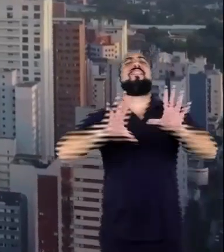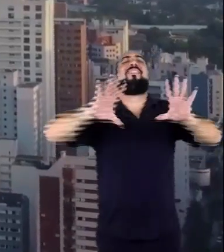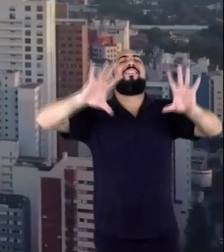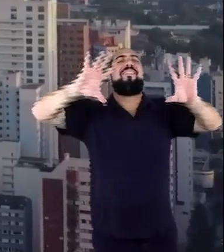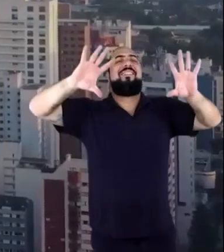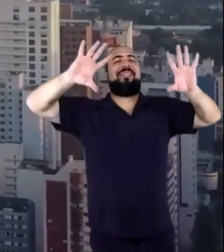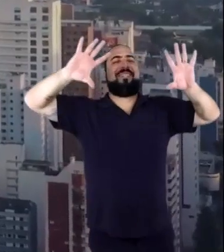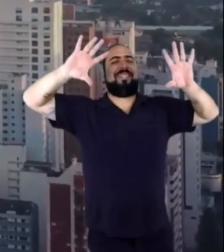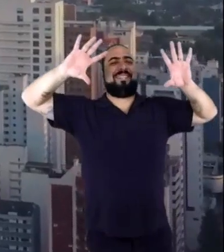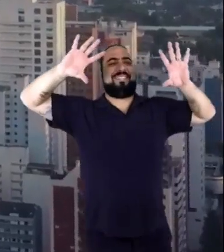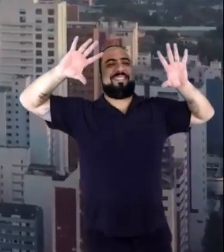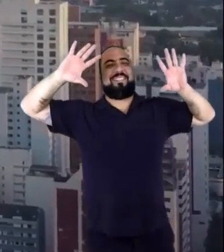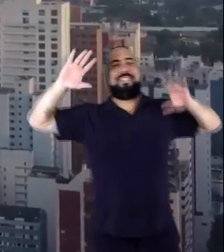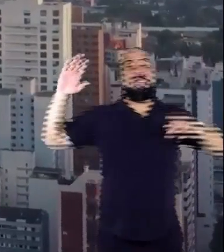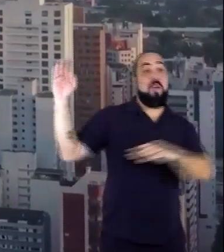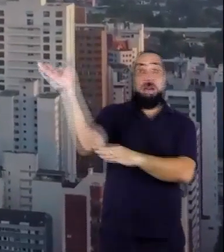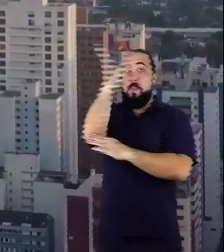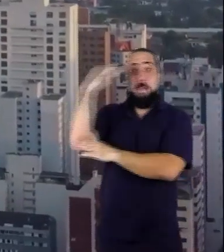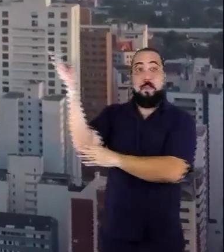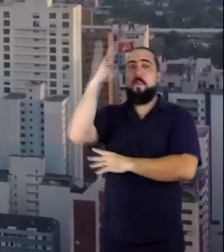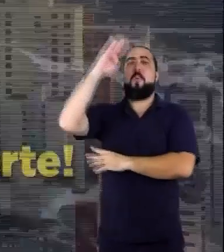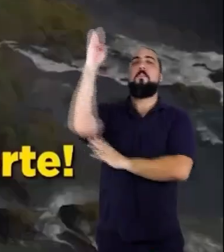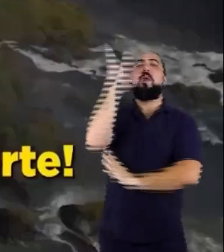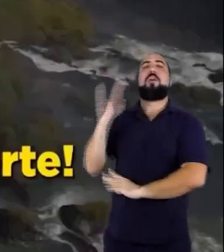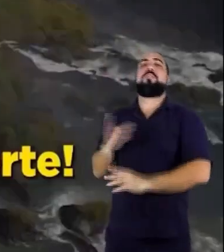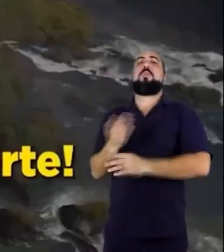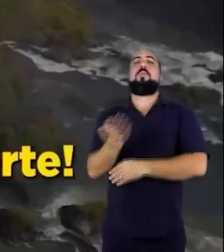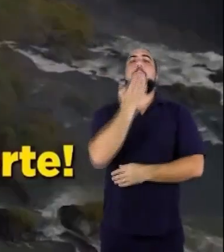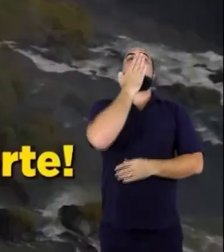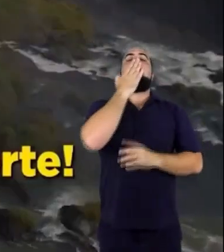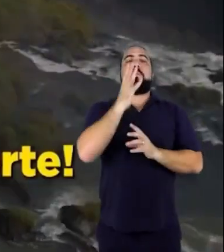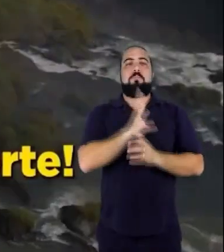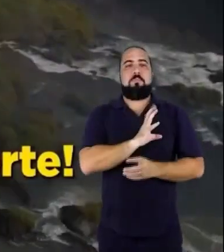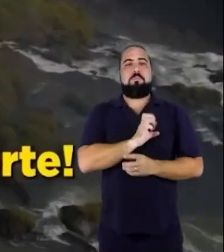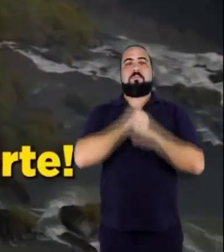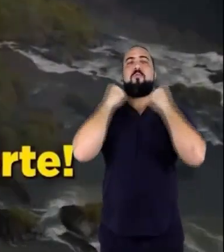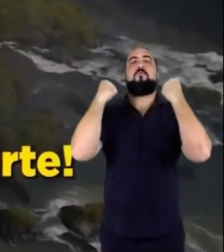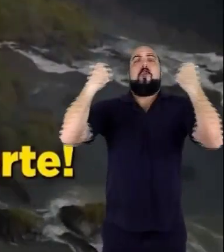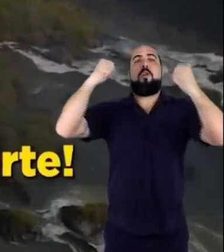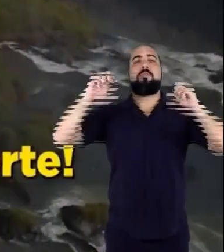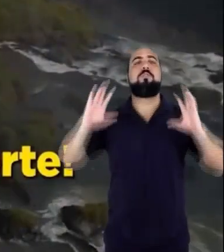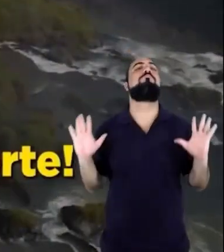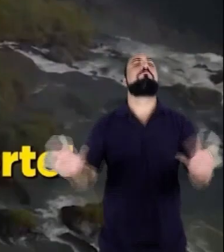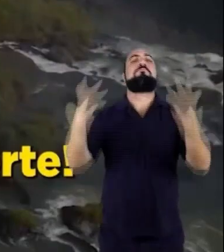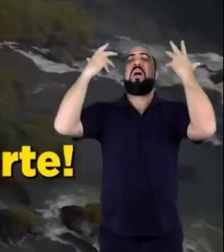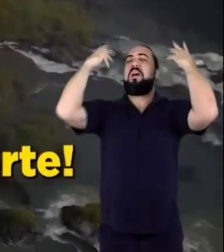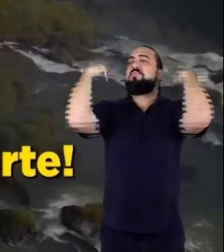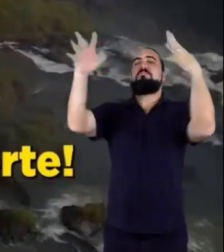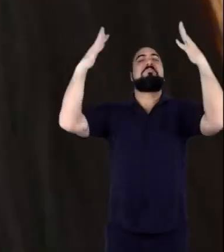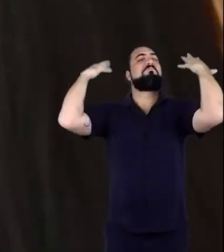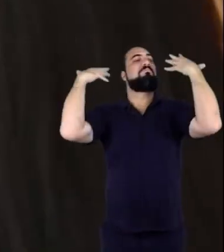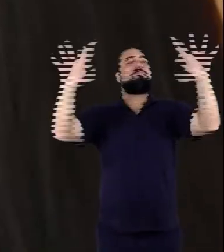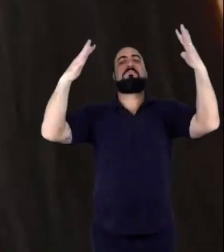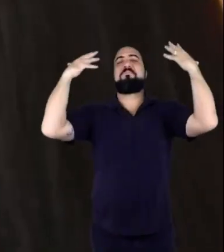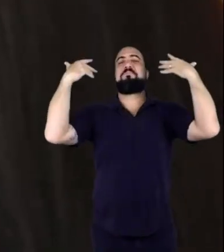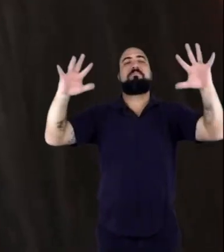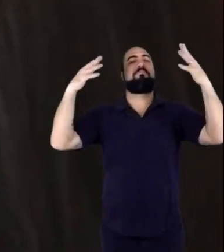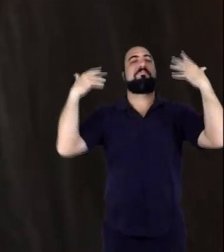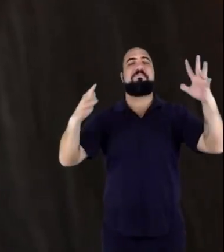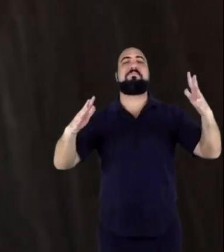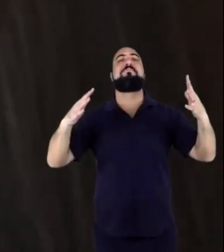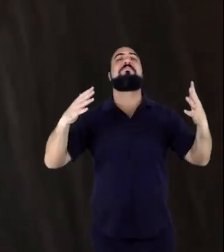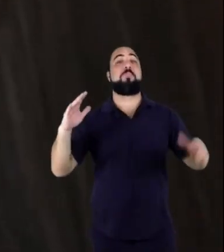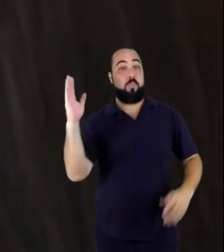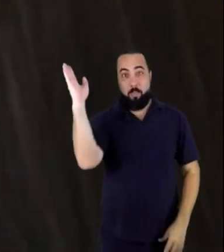teu seio ó liberdade Desafio o nosso peito à própria morte ó